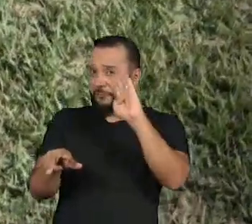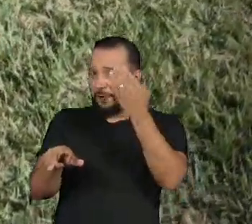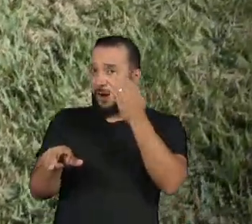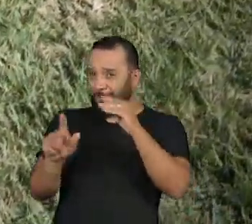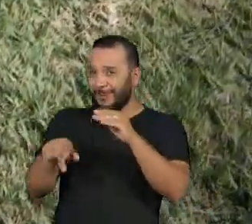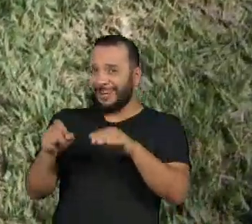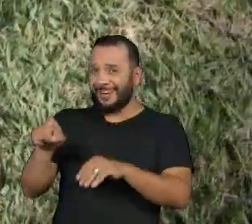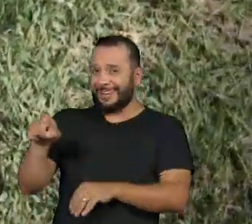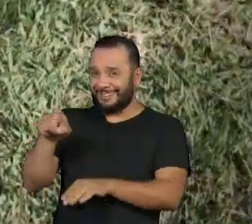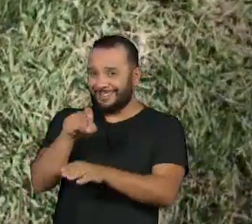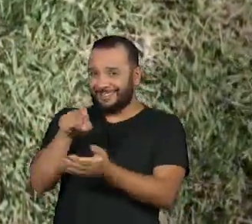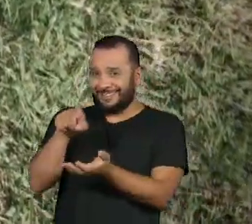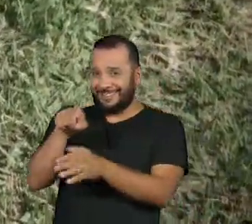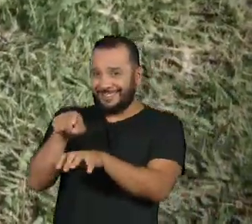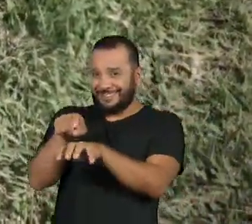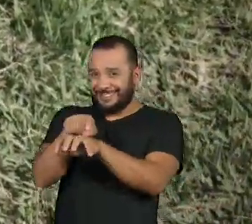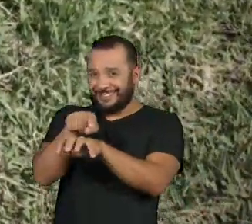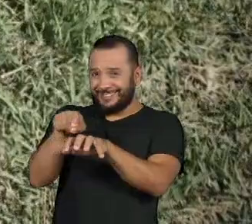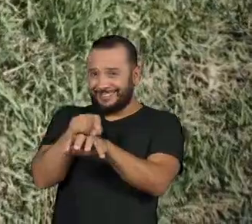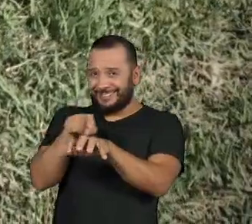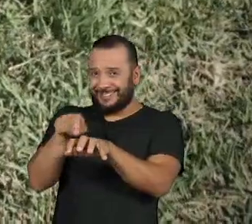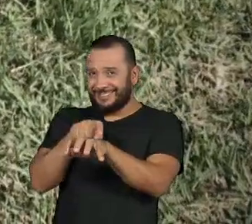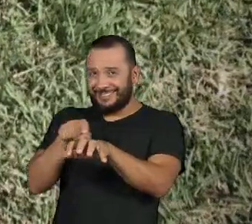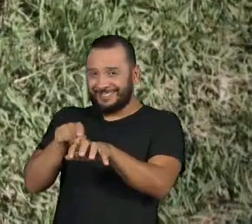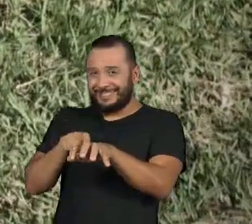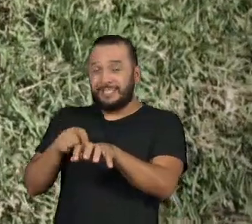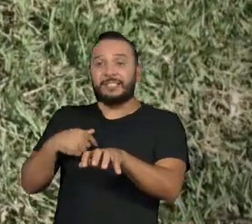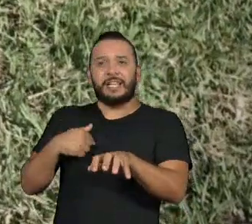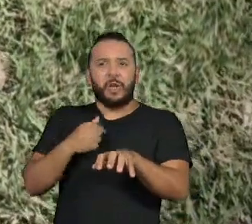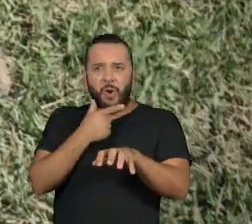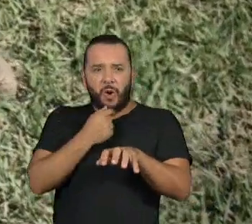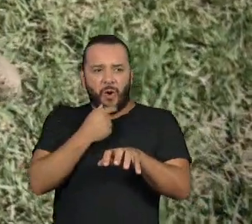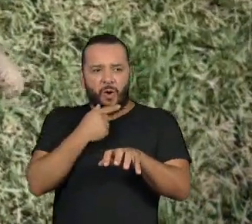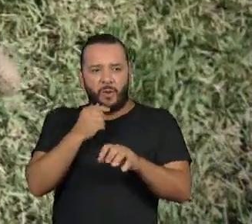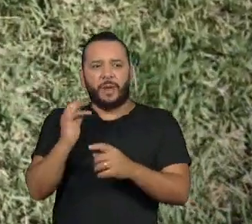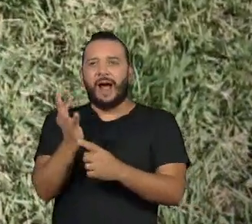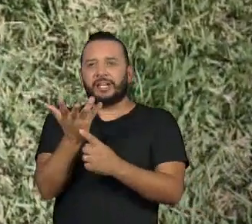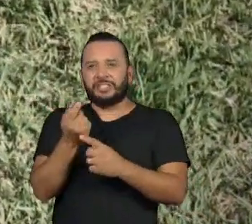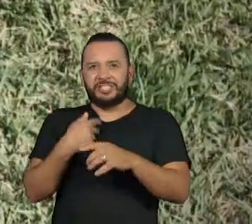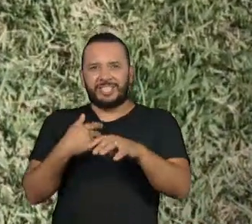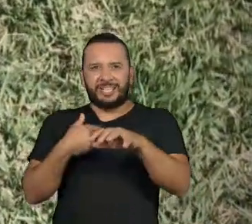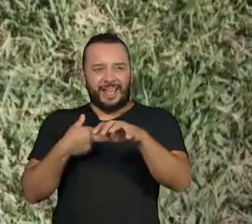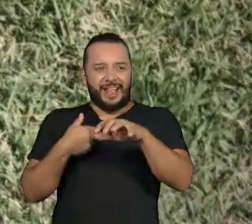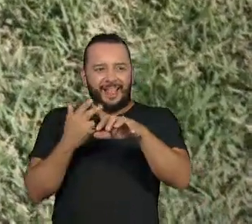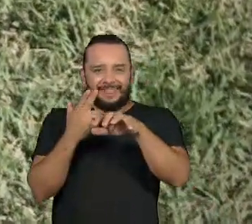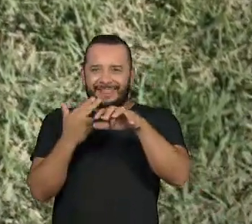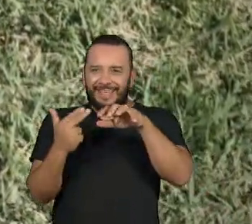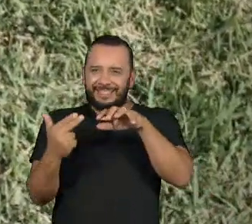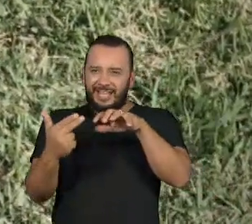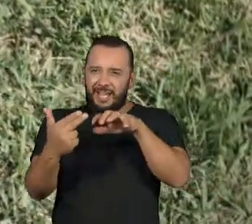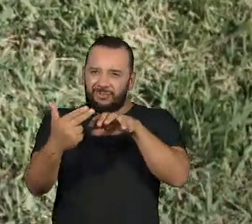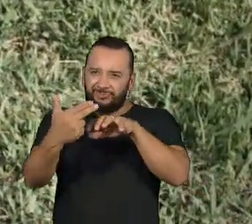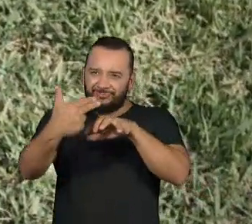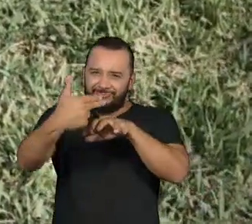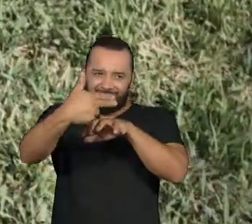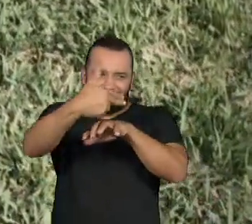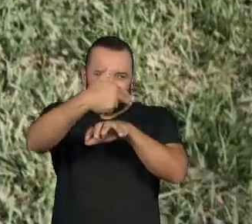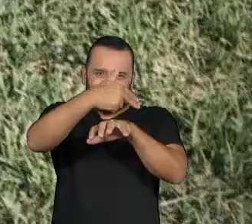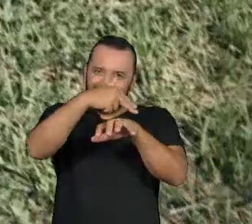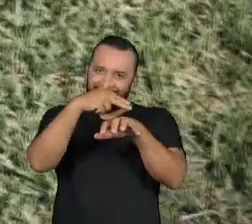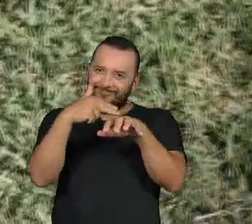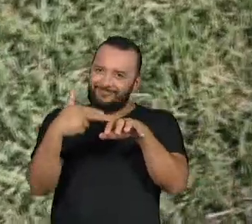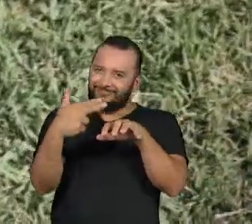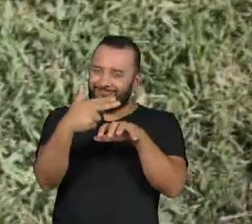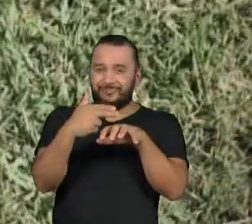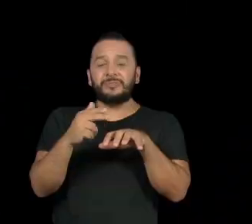do casco natural. A pintura feita por um artista plástico disfarçou o material sintético. A jabuti